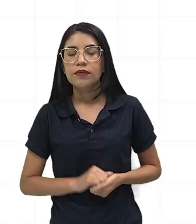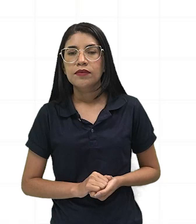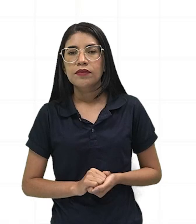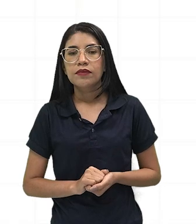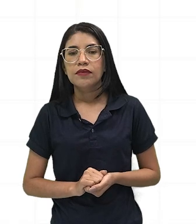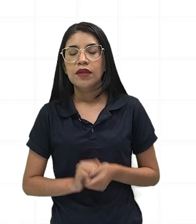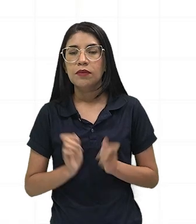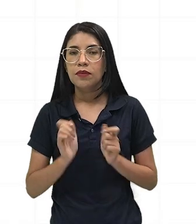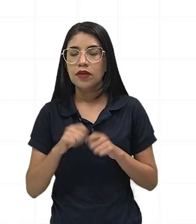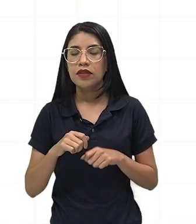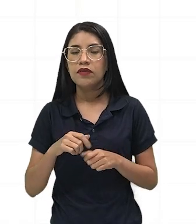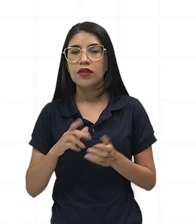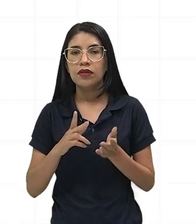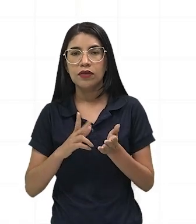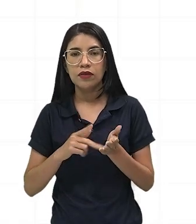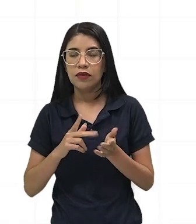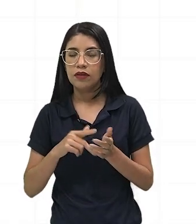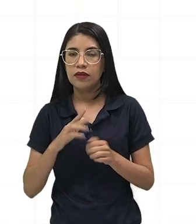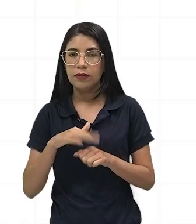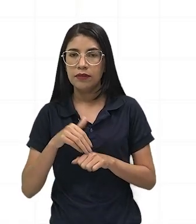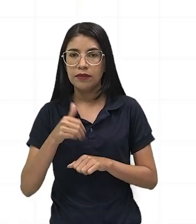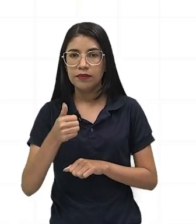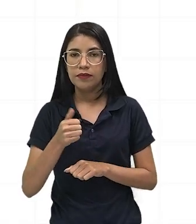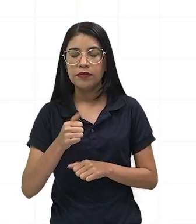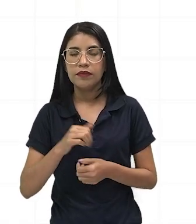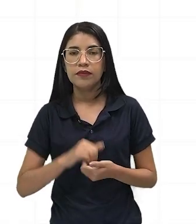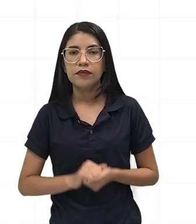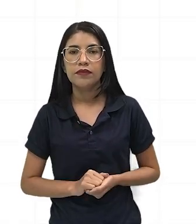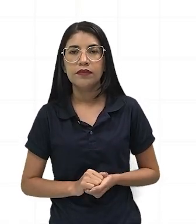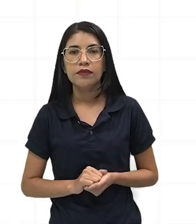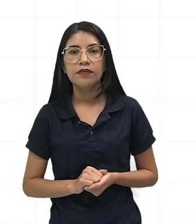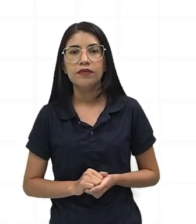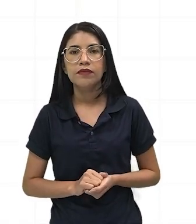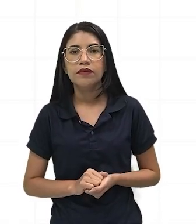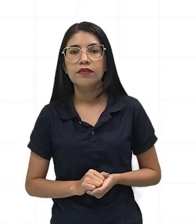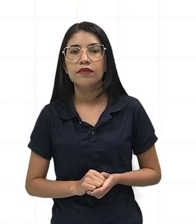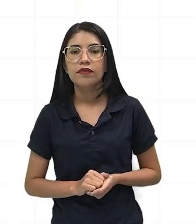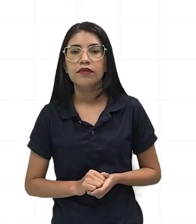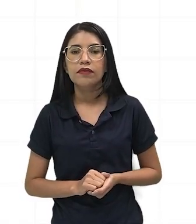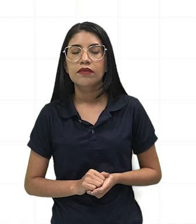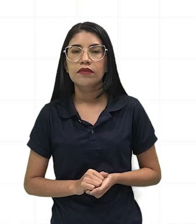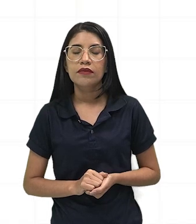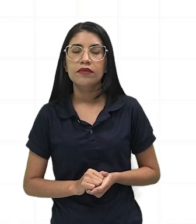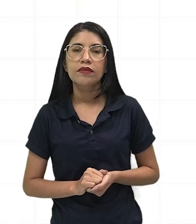e ele conseguiu aumentar sua nota, que esse é o objetivo, né?